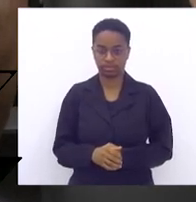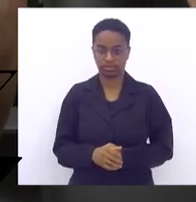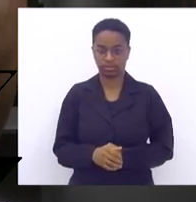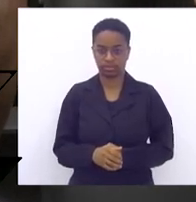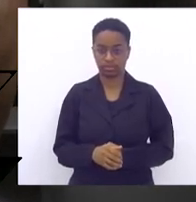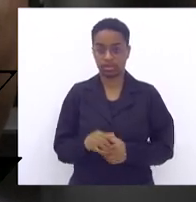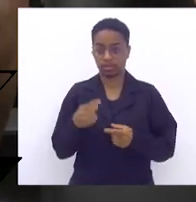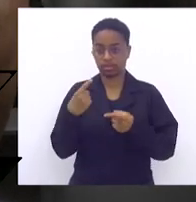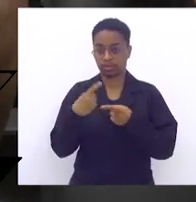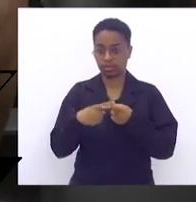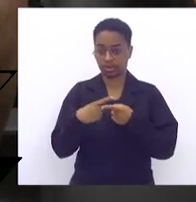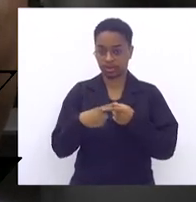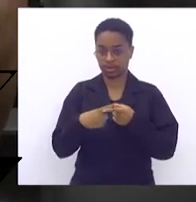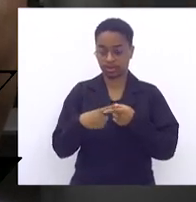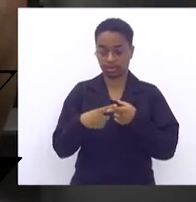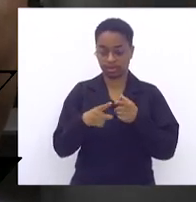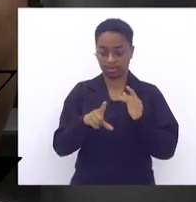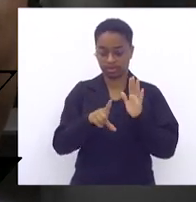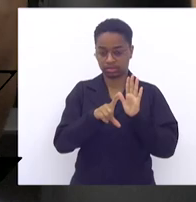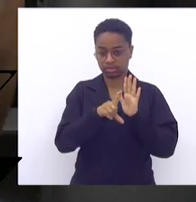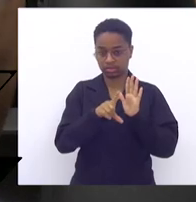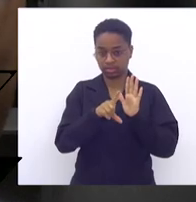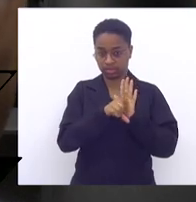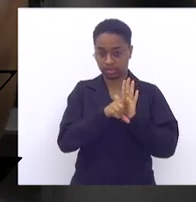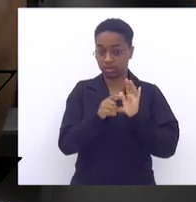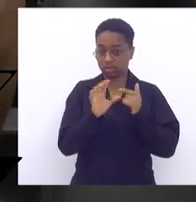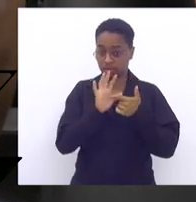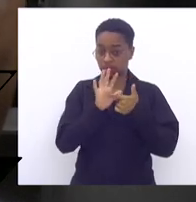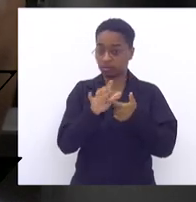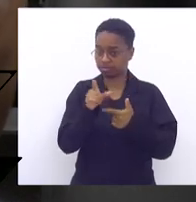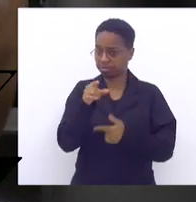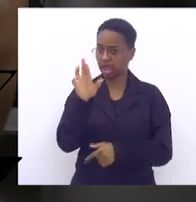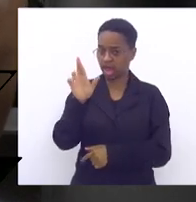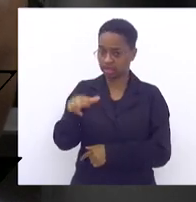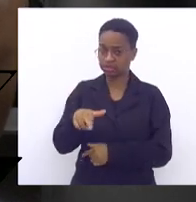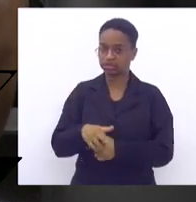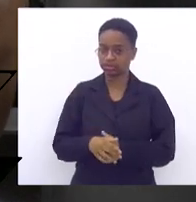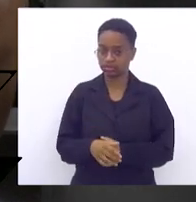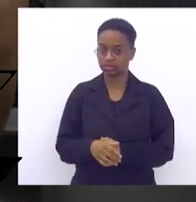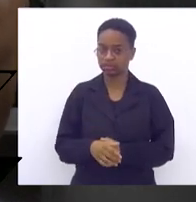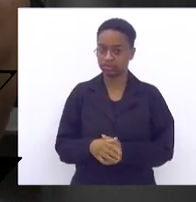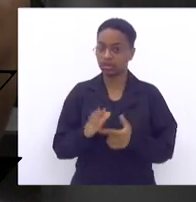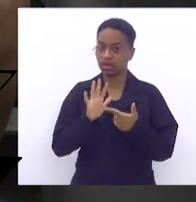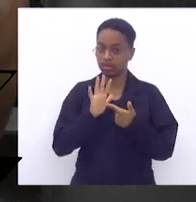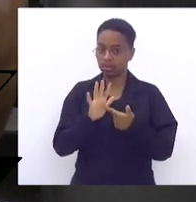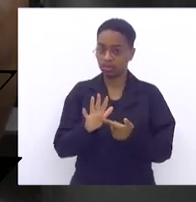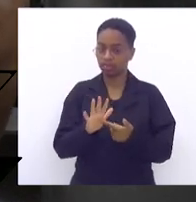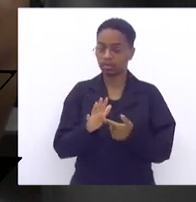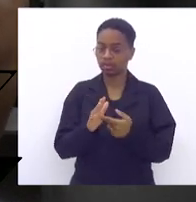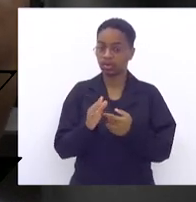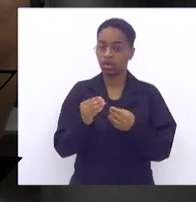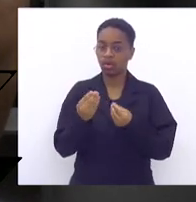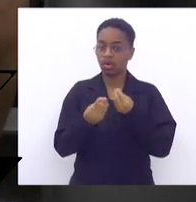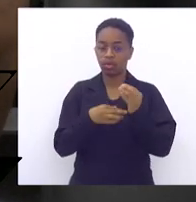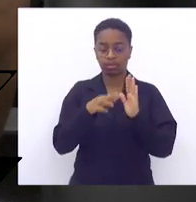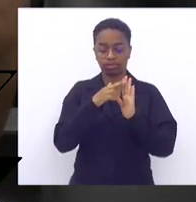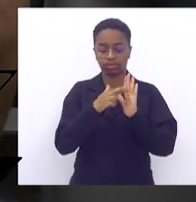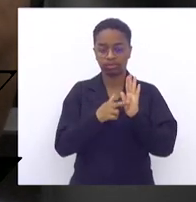Porque lá diz, com todas as letras, V. Exª tem razão, que a prescrição administrativa é